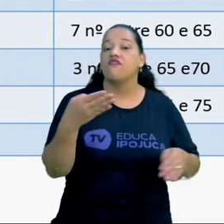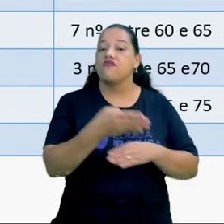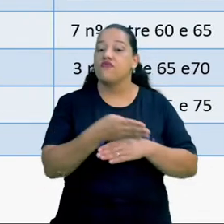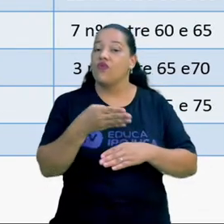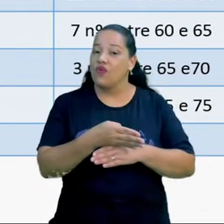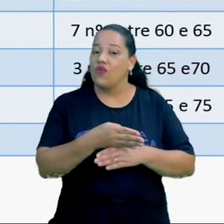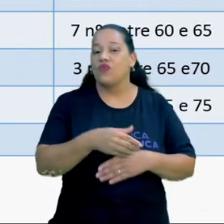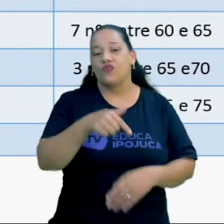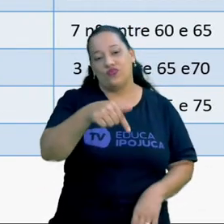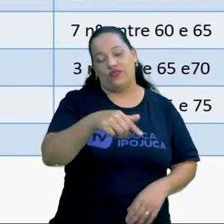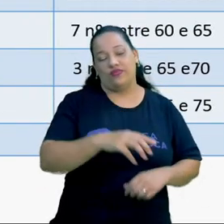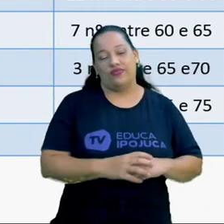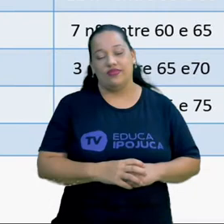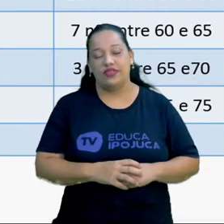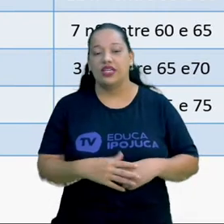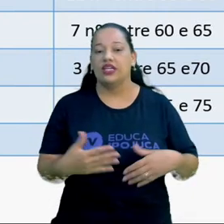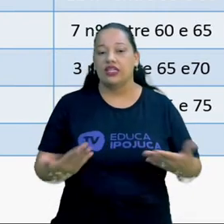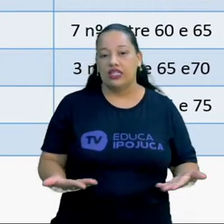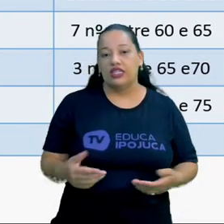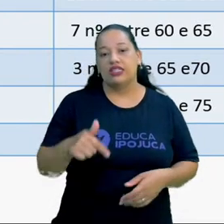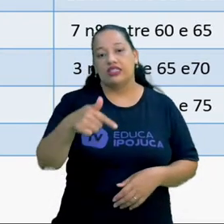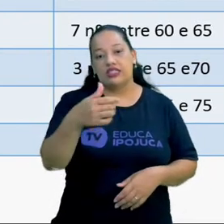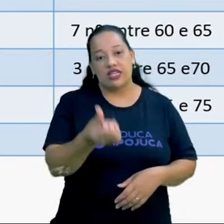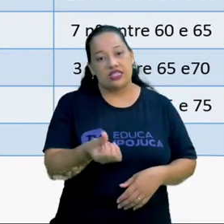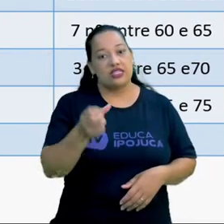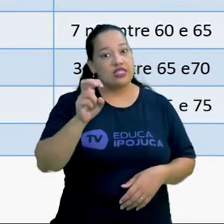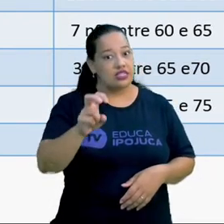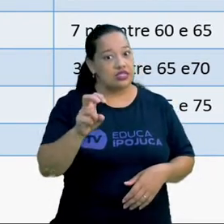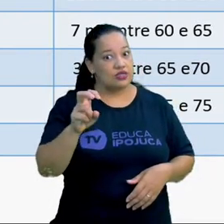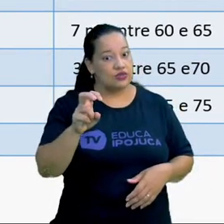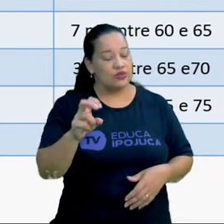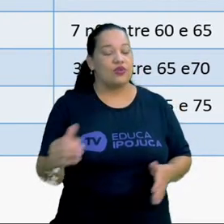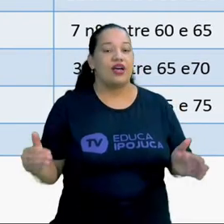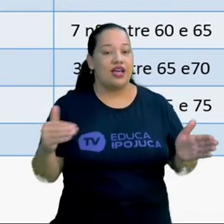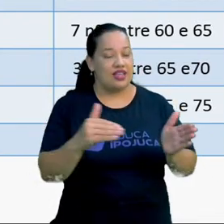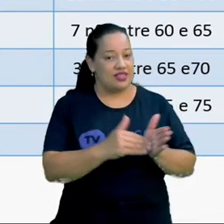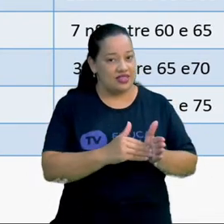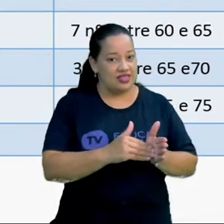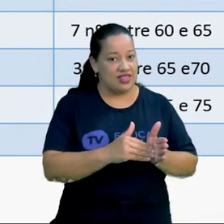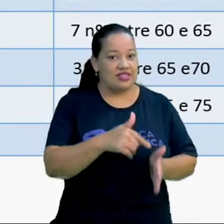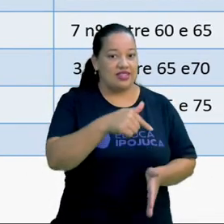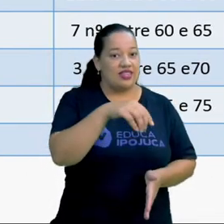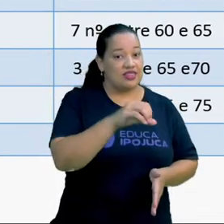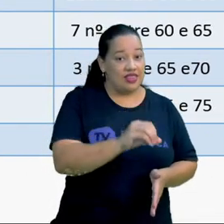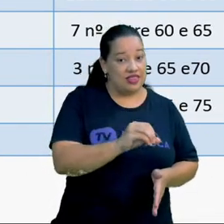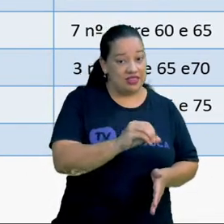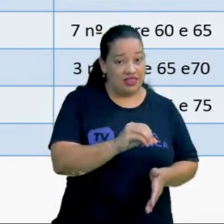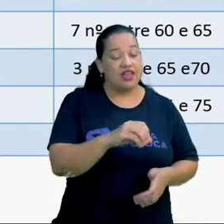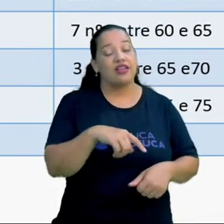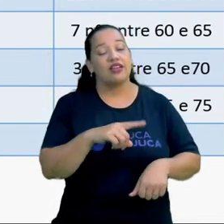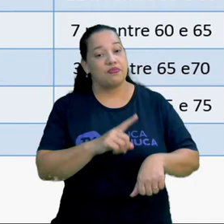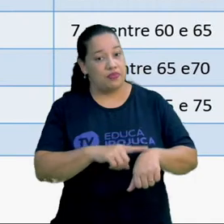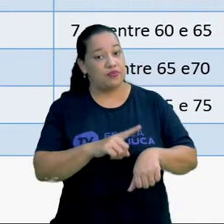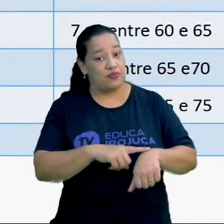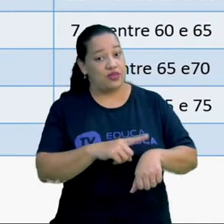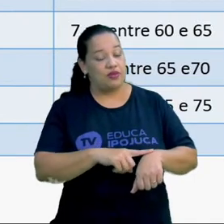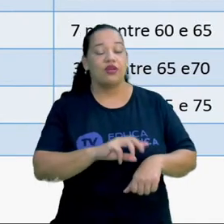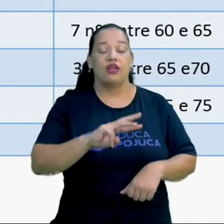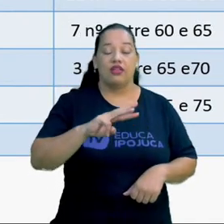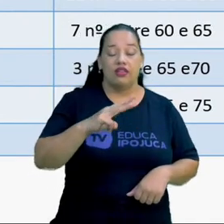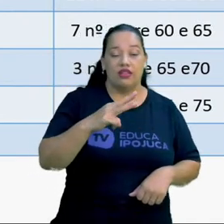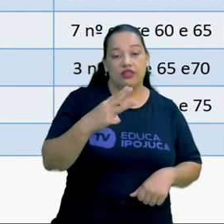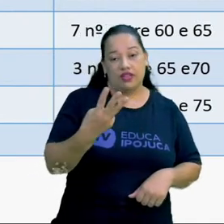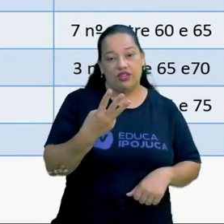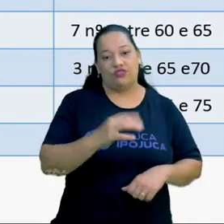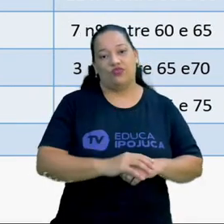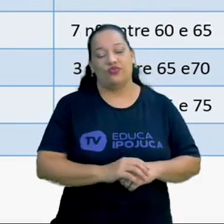7. E 65 e 70, lembrando que estamos falando de minutos, tivemos a frequência de 3. E